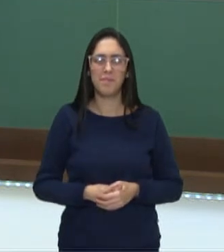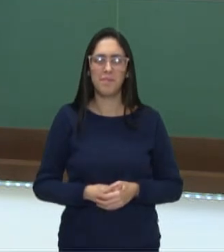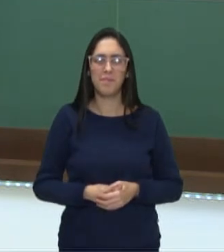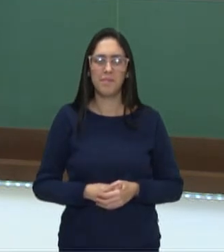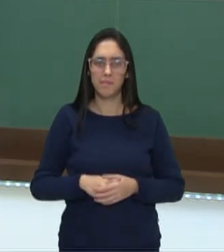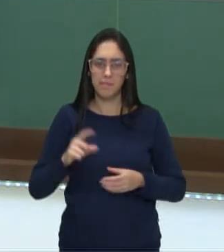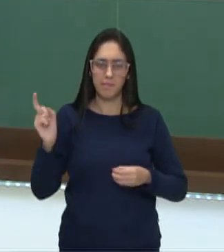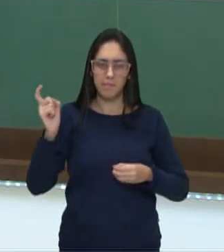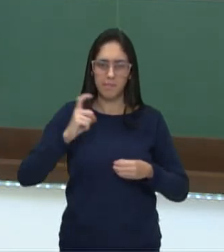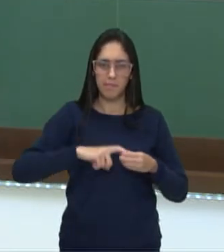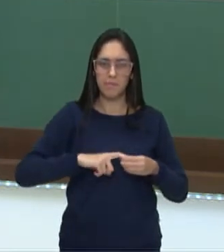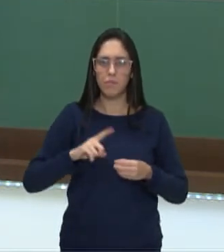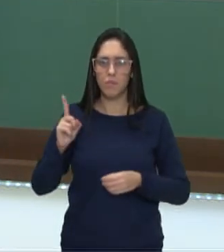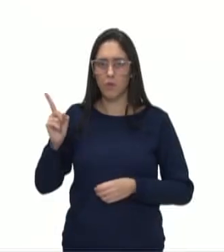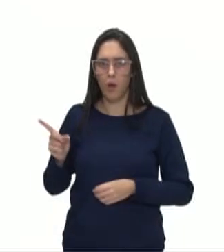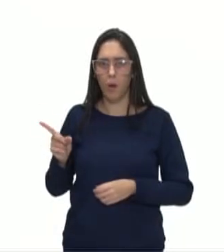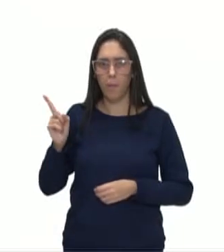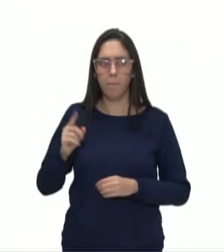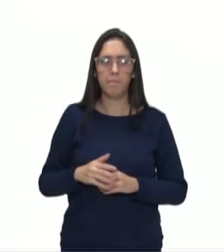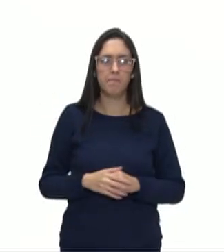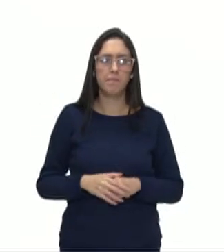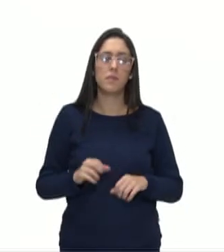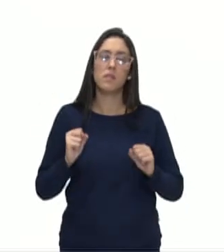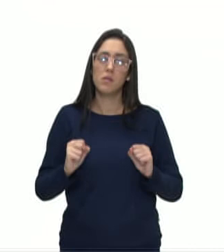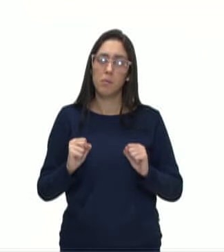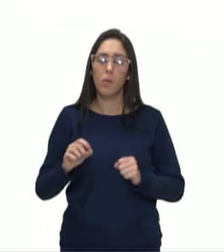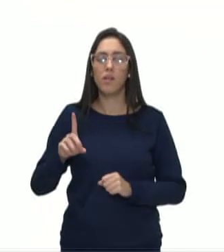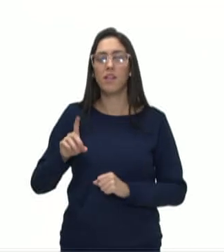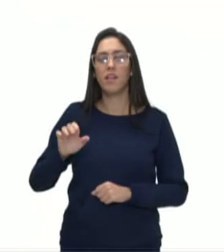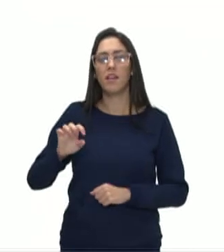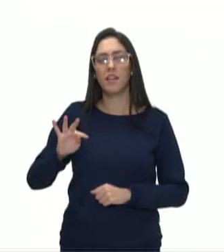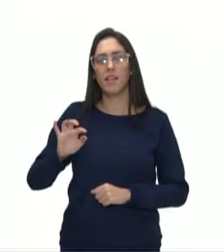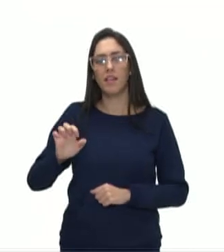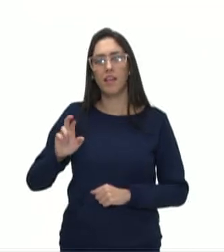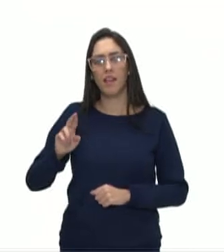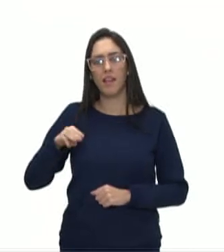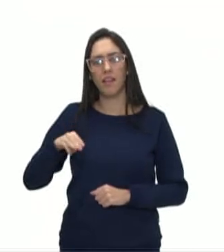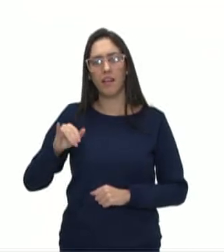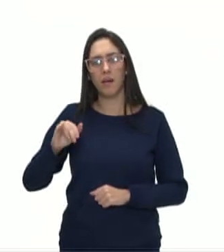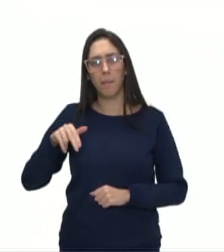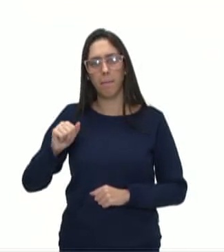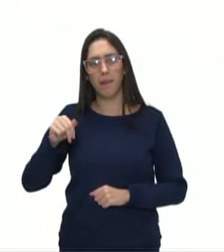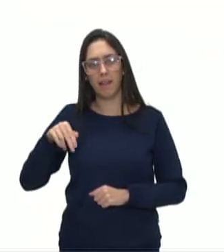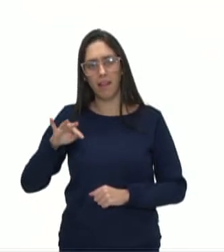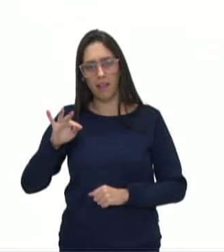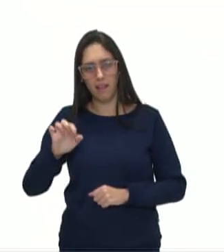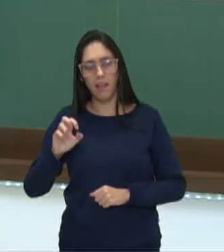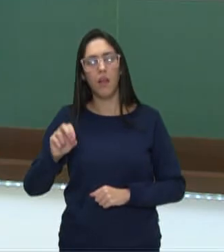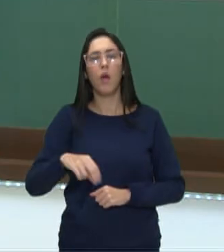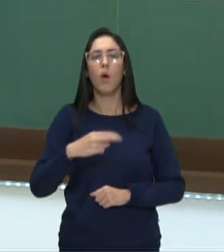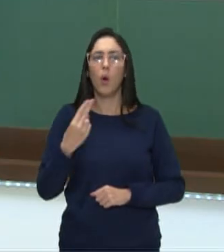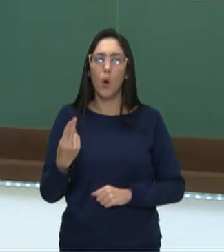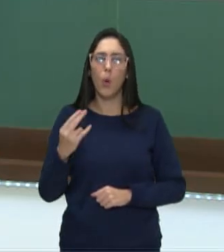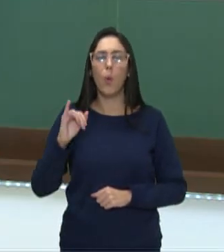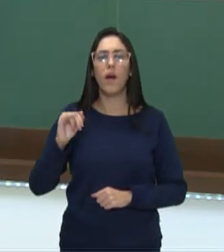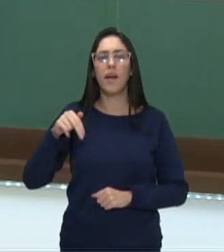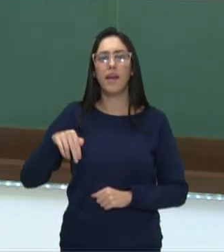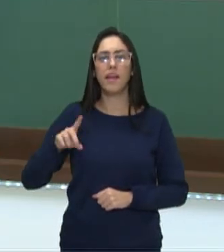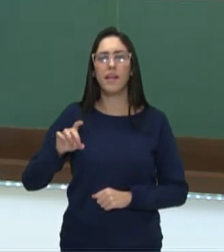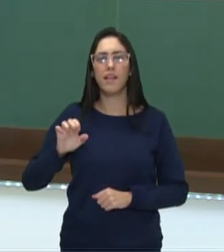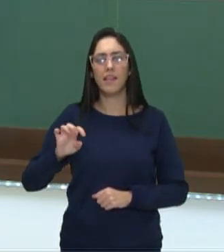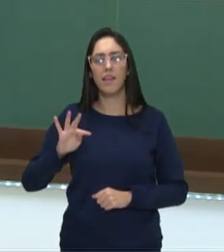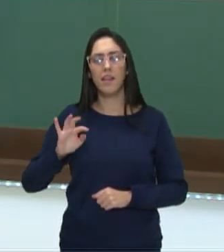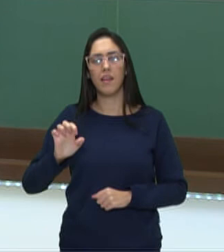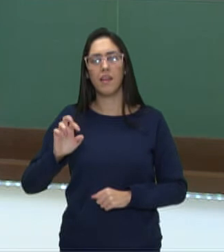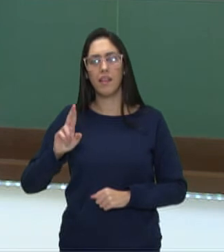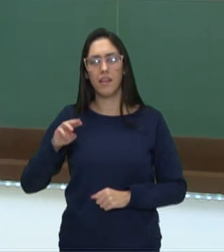Retomando os artículos, podem ser determinantes ou indeterminantes. Olha aqui, ó. Determinantes,